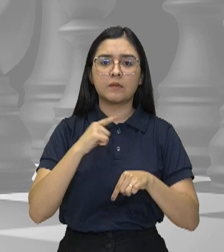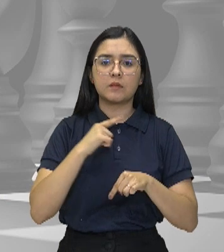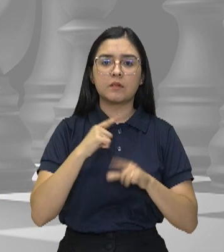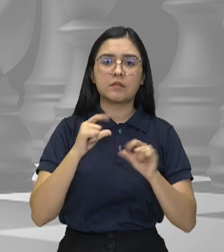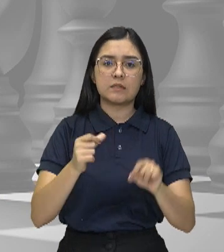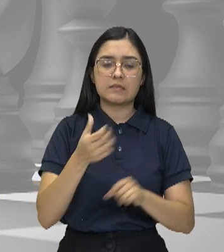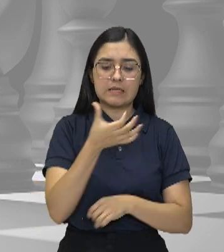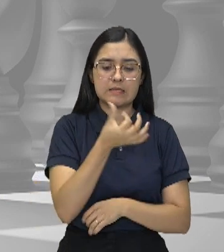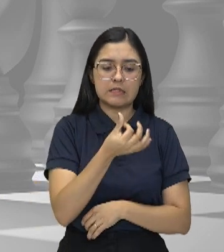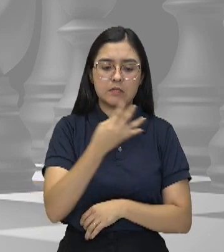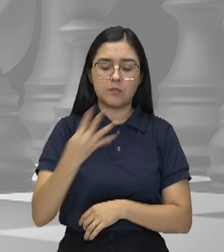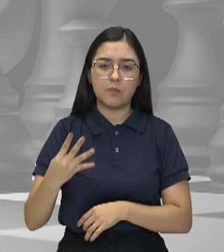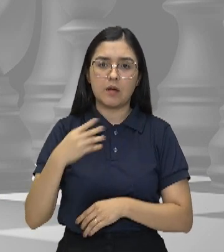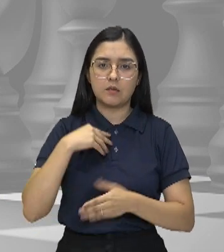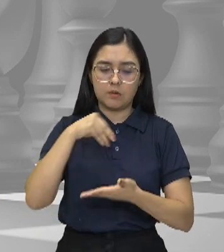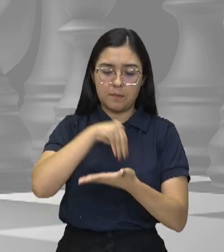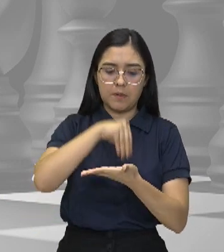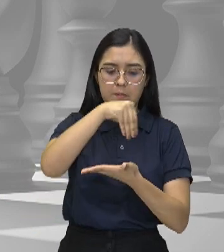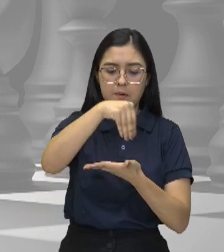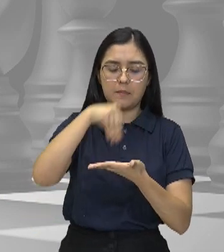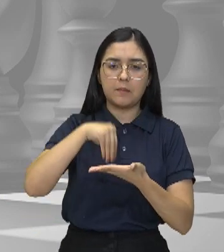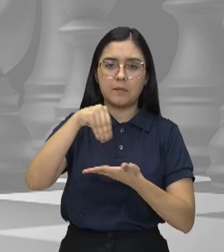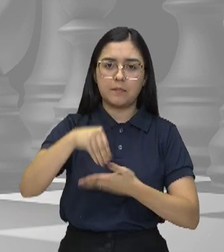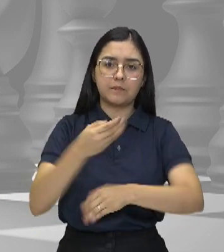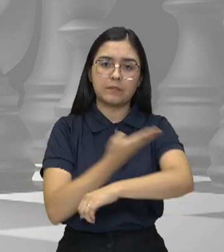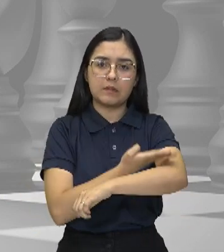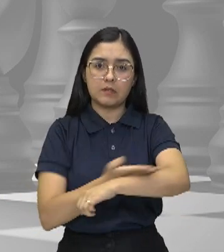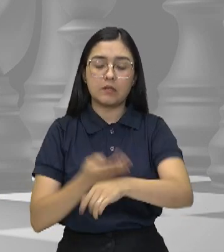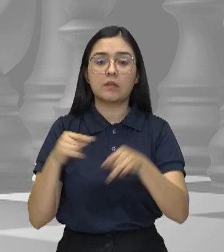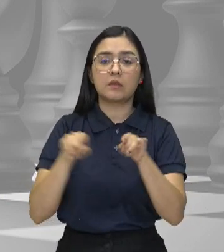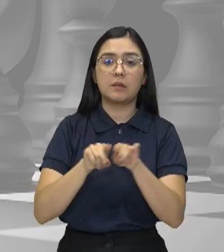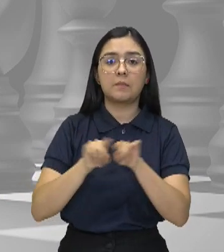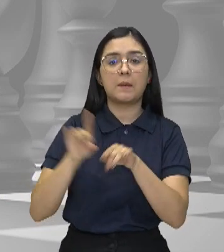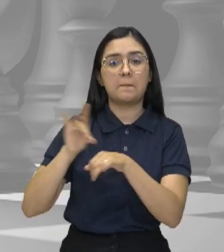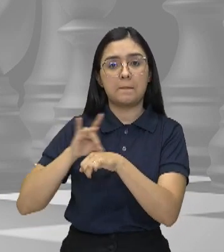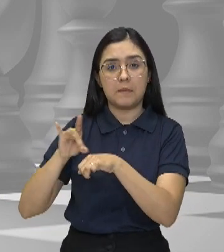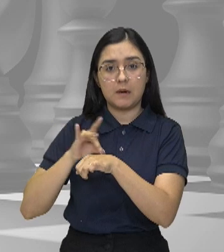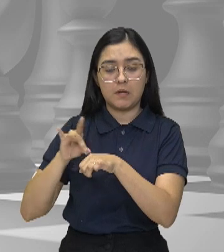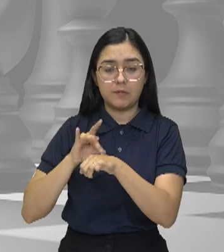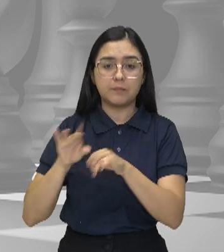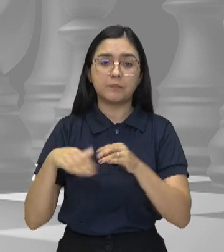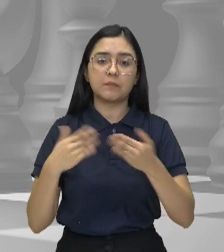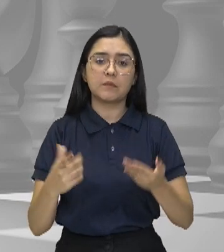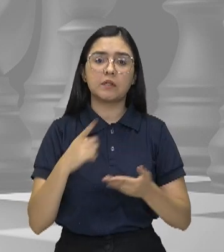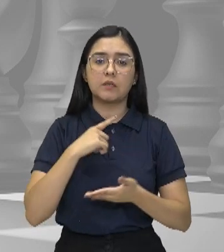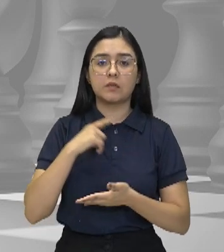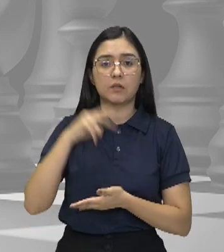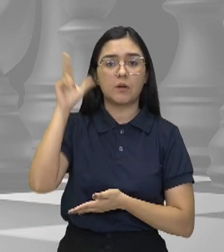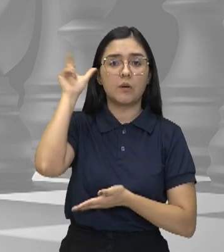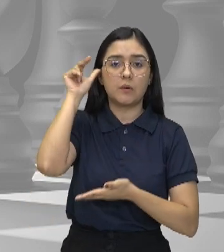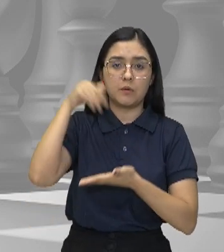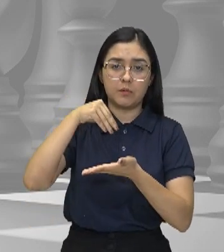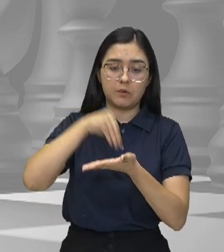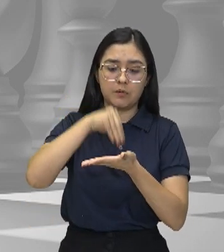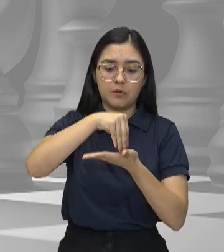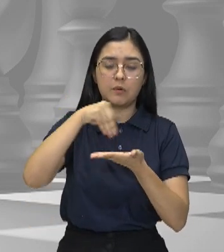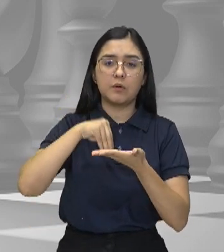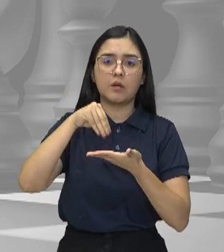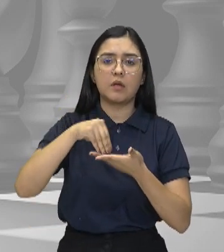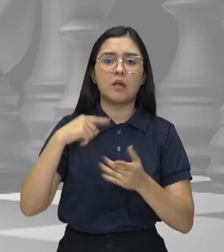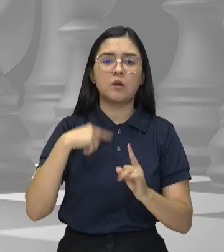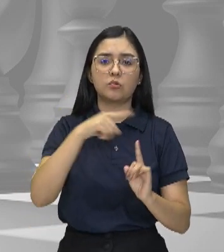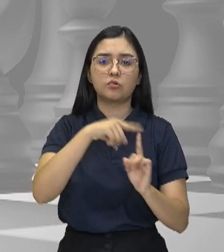64 casas, alternadamente claras e escuras. Então, o xadrez é um tipo de jogo, né,